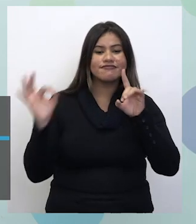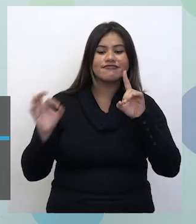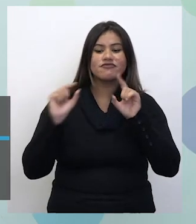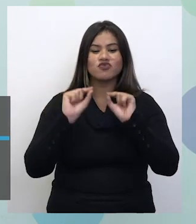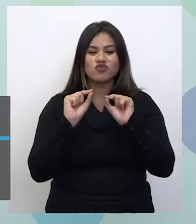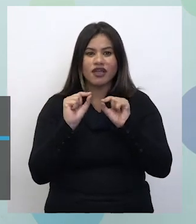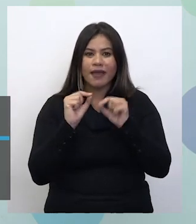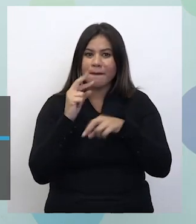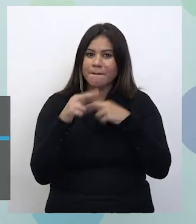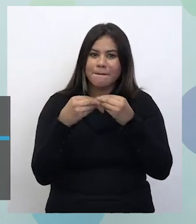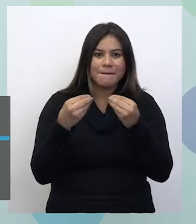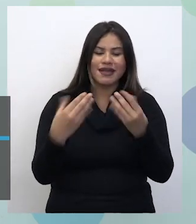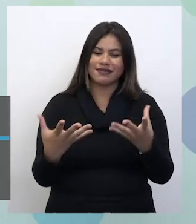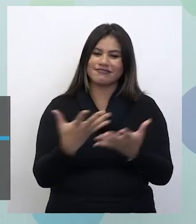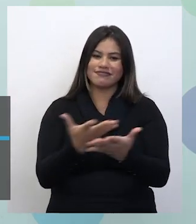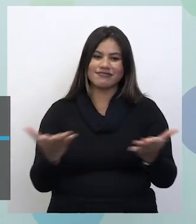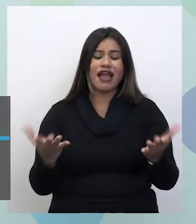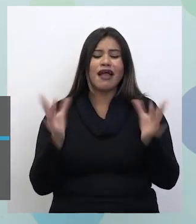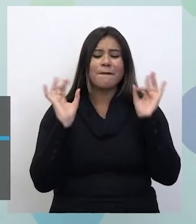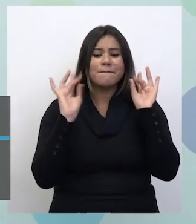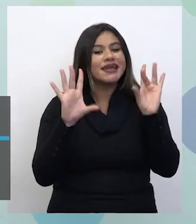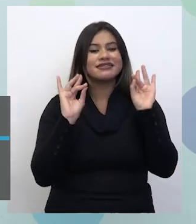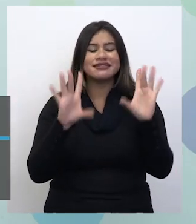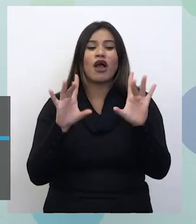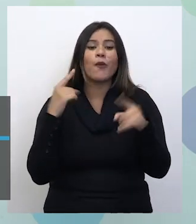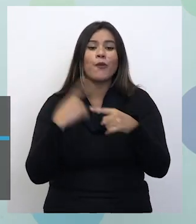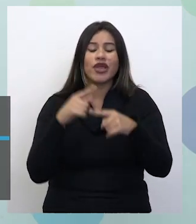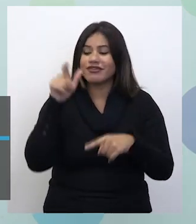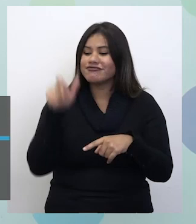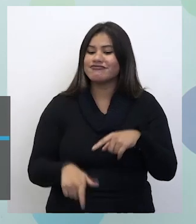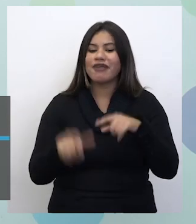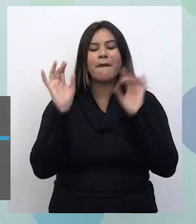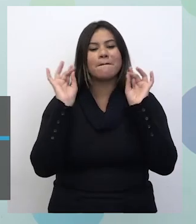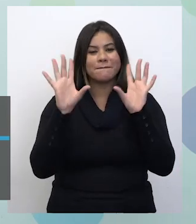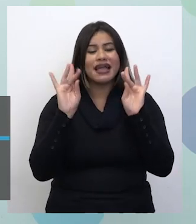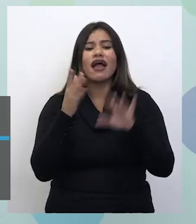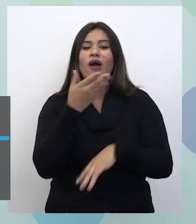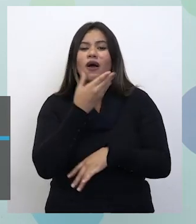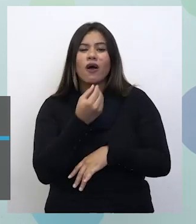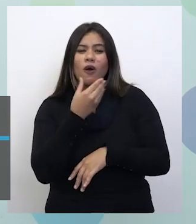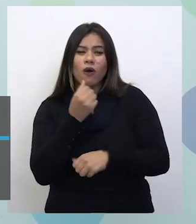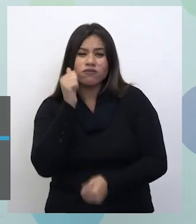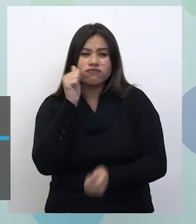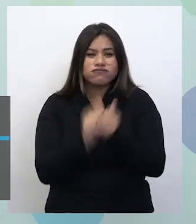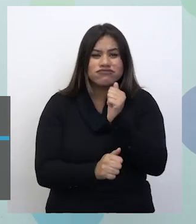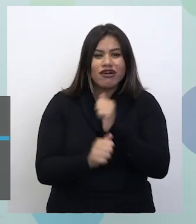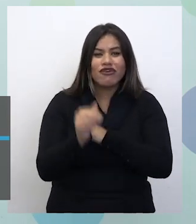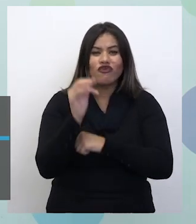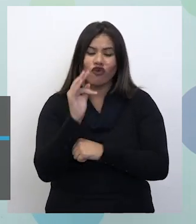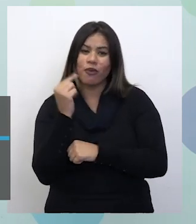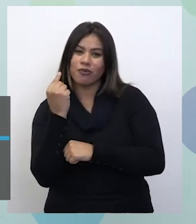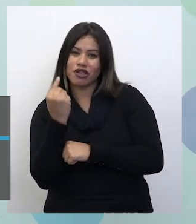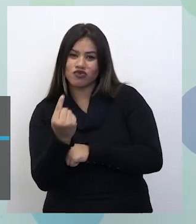para todo mundo é uma frase muito especial, porque ela é de uma pessoa muito especial para todos nós. É do piloto brasileiro